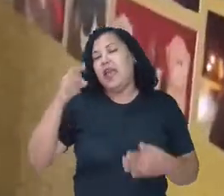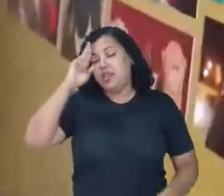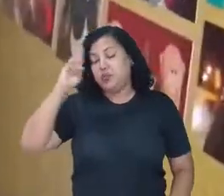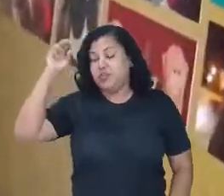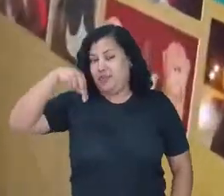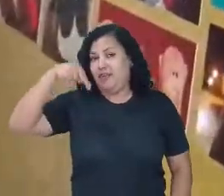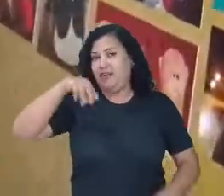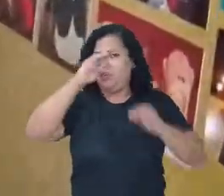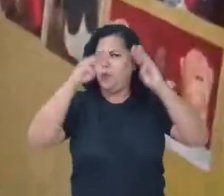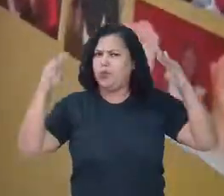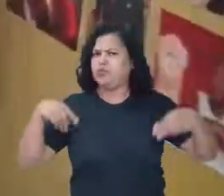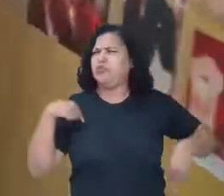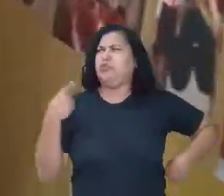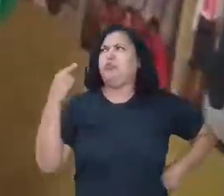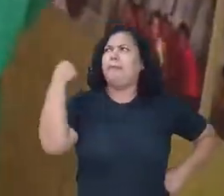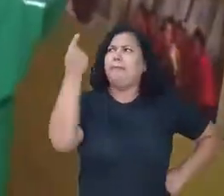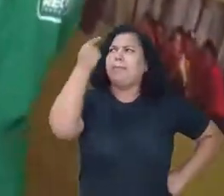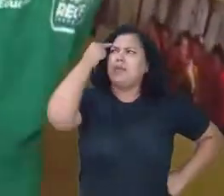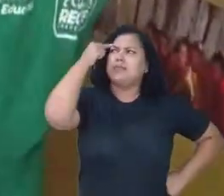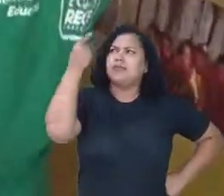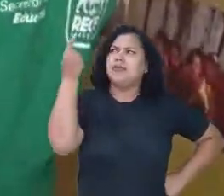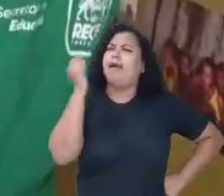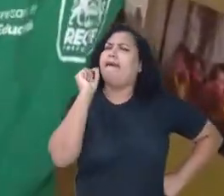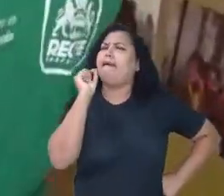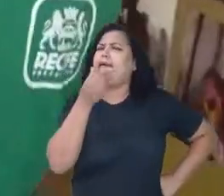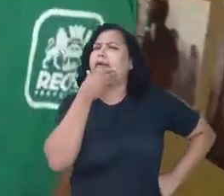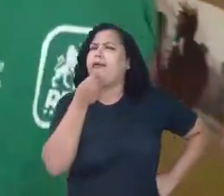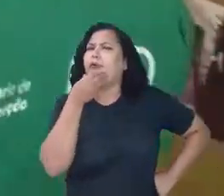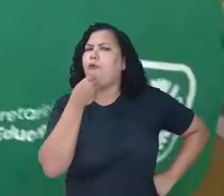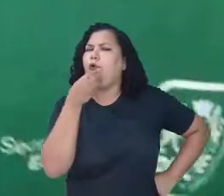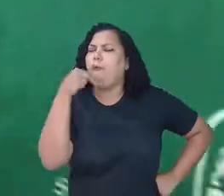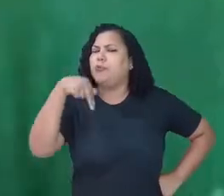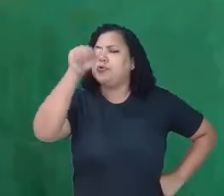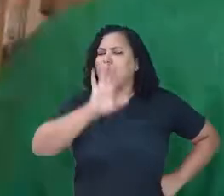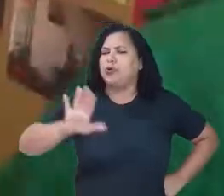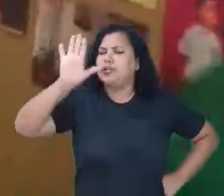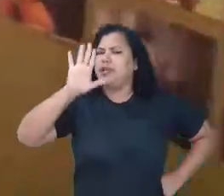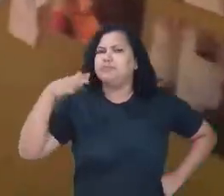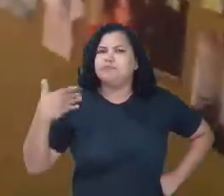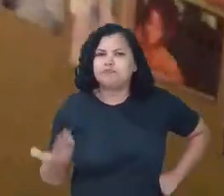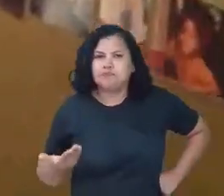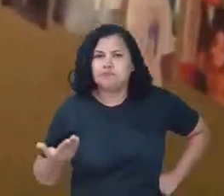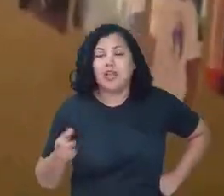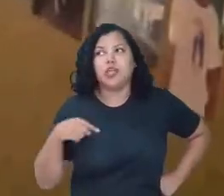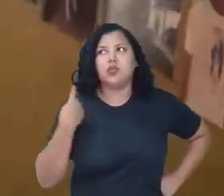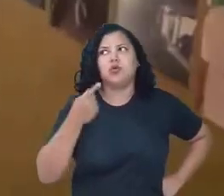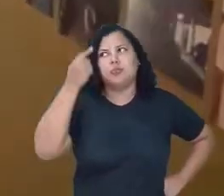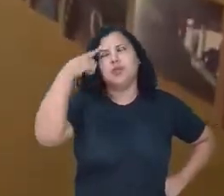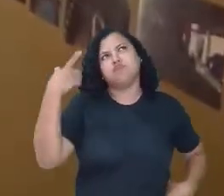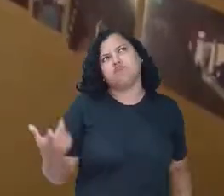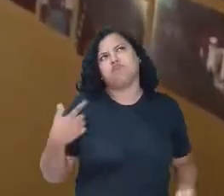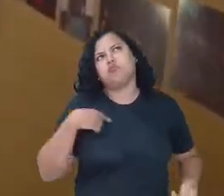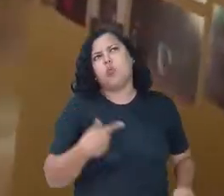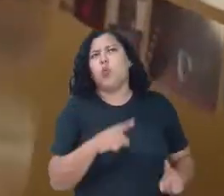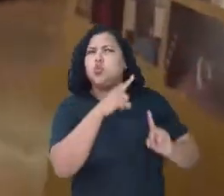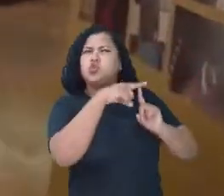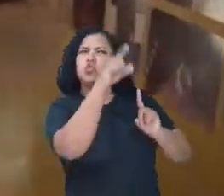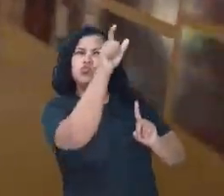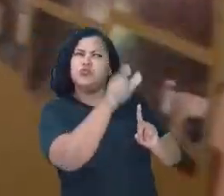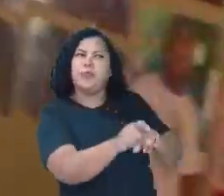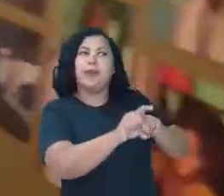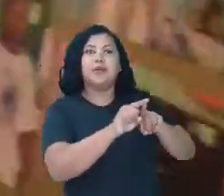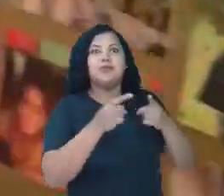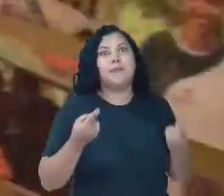Nordeste. Para a gente pensar realmente como muitas vezes a gente acaba pensando no estereótipo, mas que aqui a gente